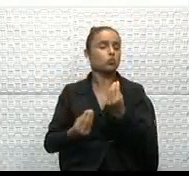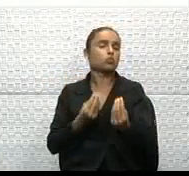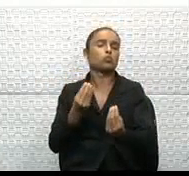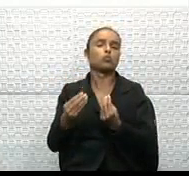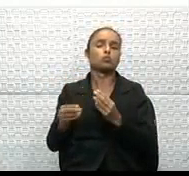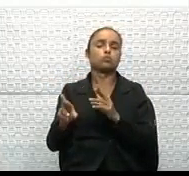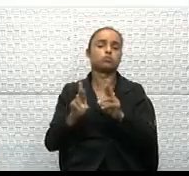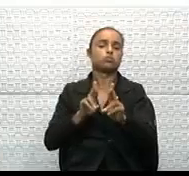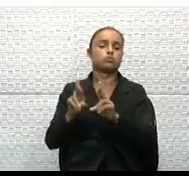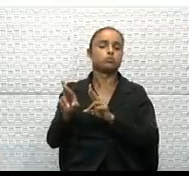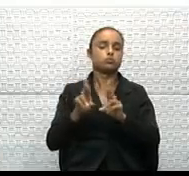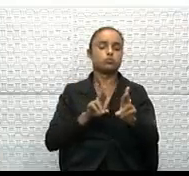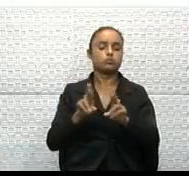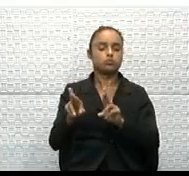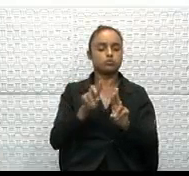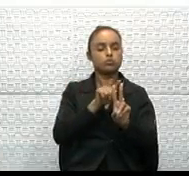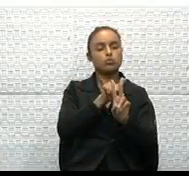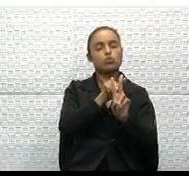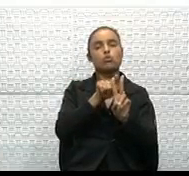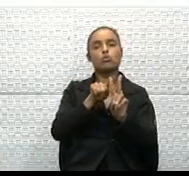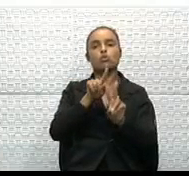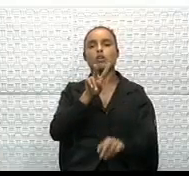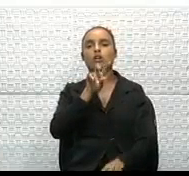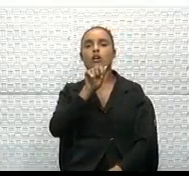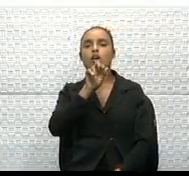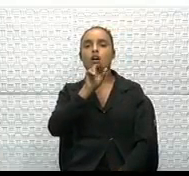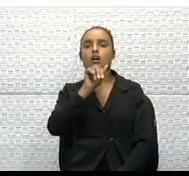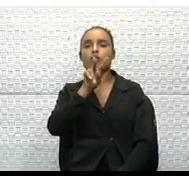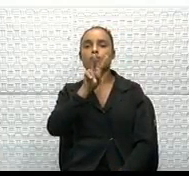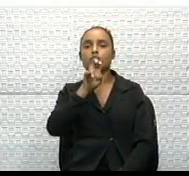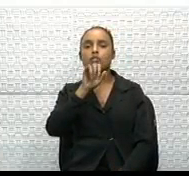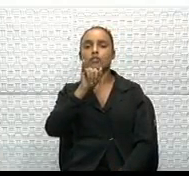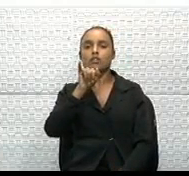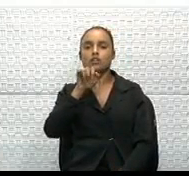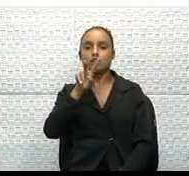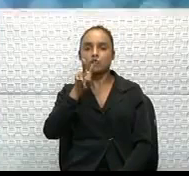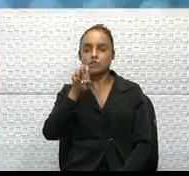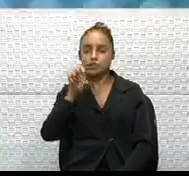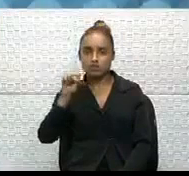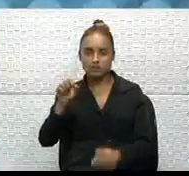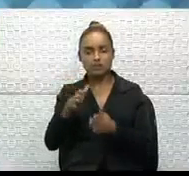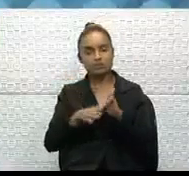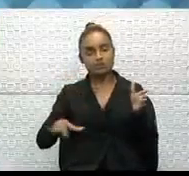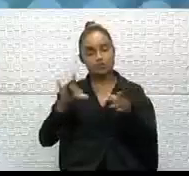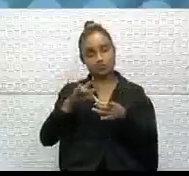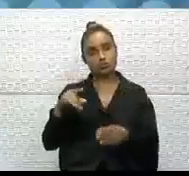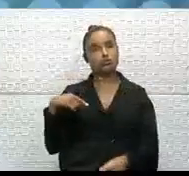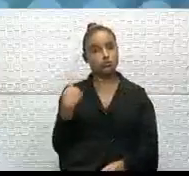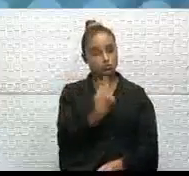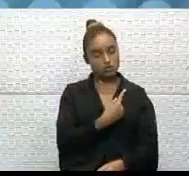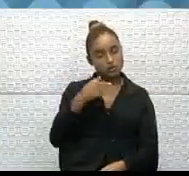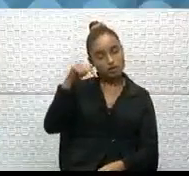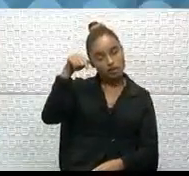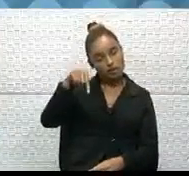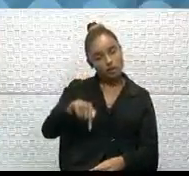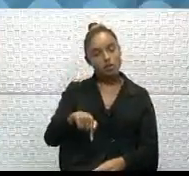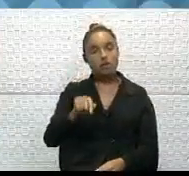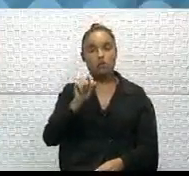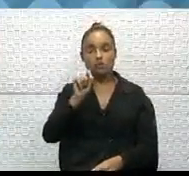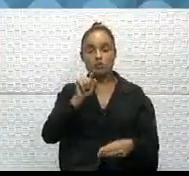entre duas variáveis? Então, perceba que a ideia é, de fato, tratarmos da relação